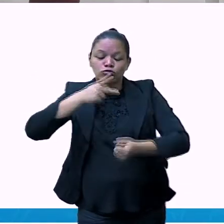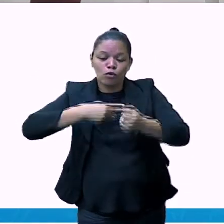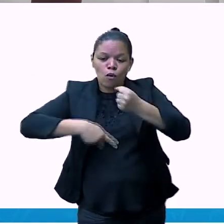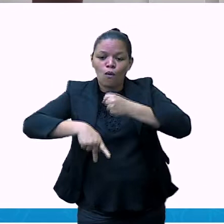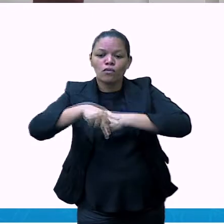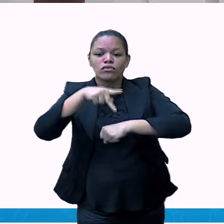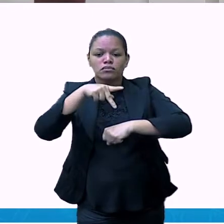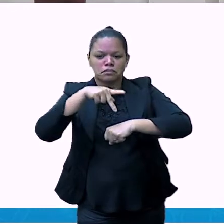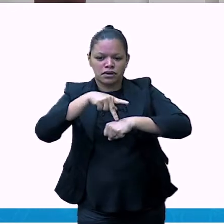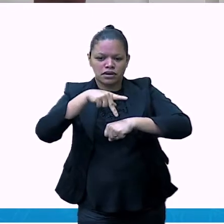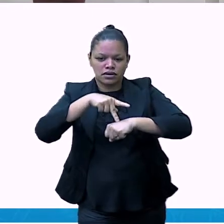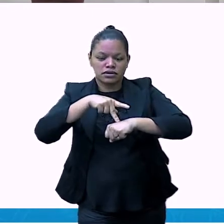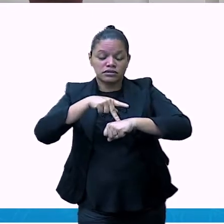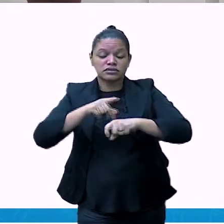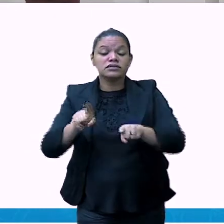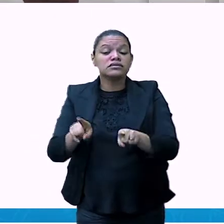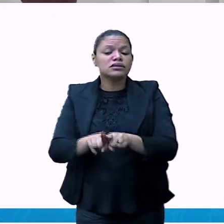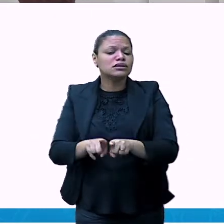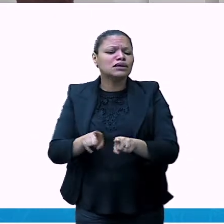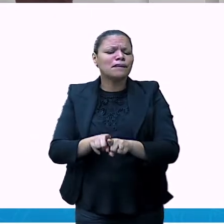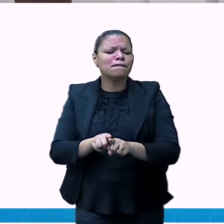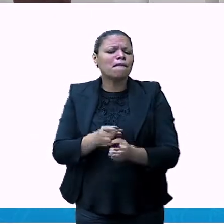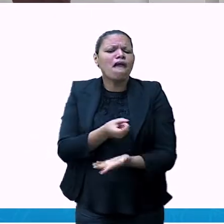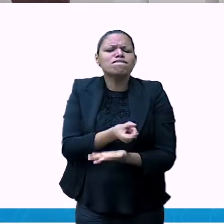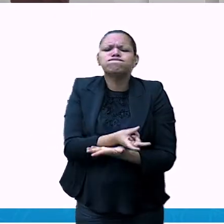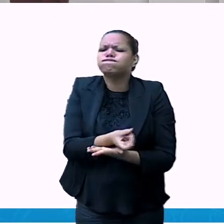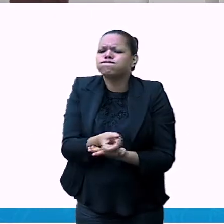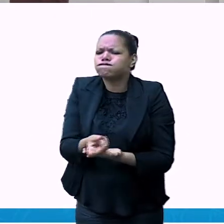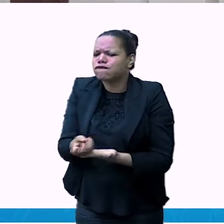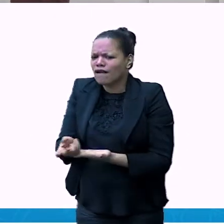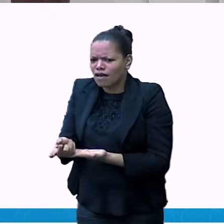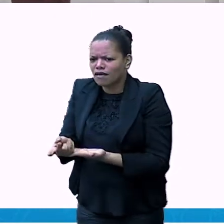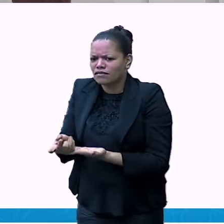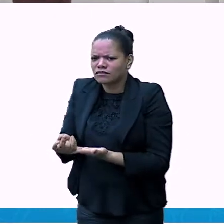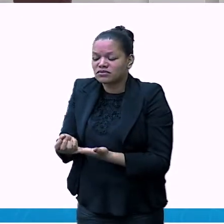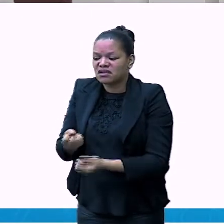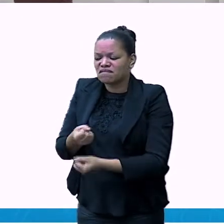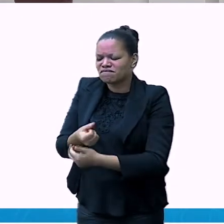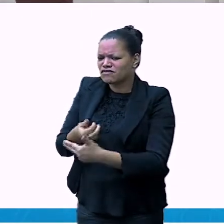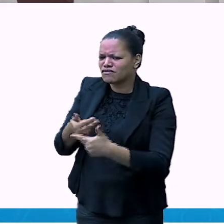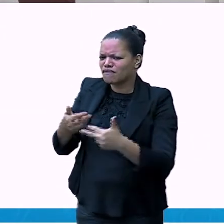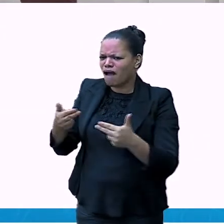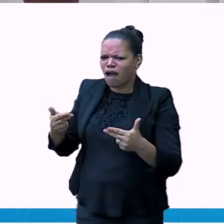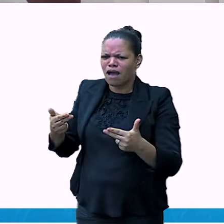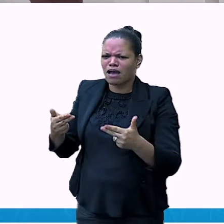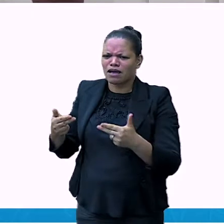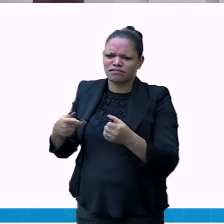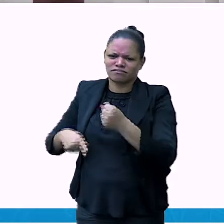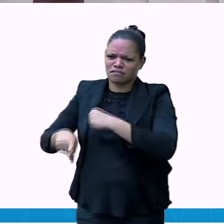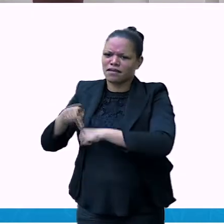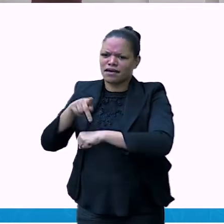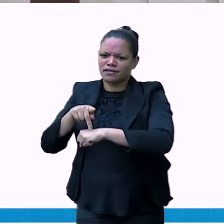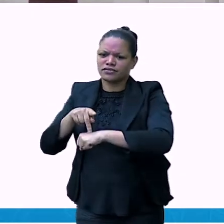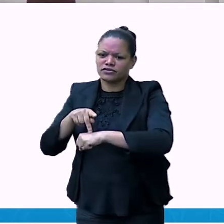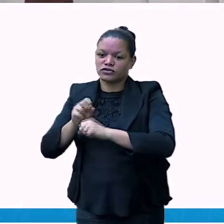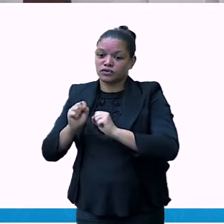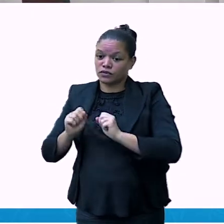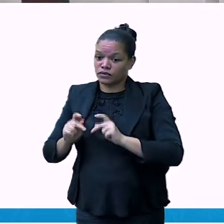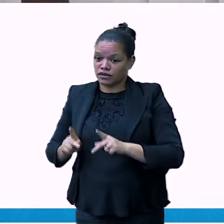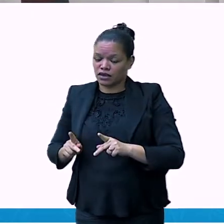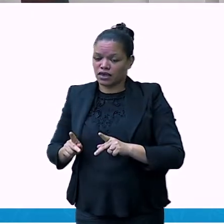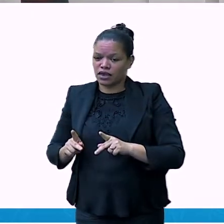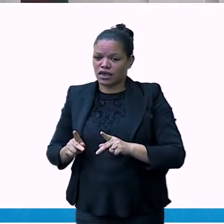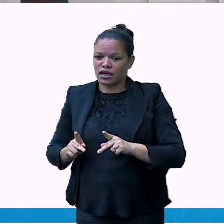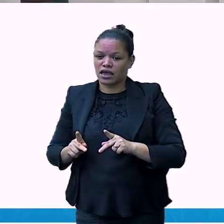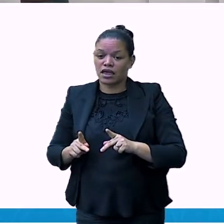vender um produto do nosso país, que aquele país, vamos supor, lá nos Estados Unidos está precisando. Então, isso gera o quê? Gera o